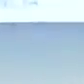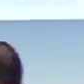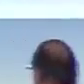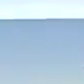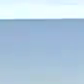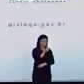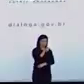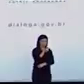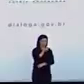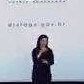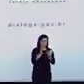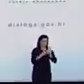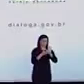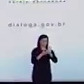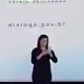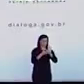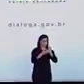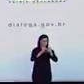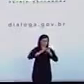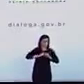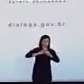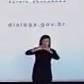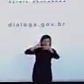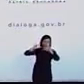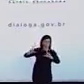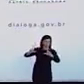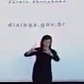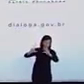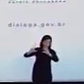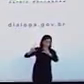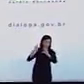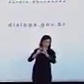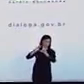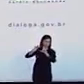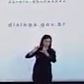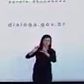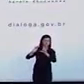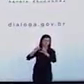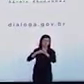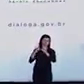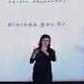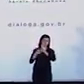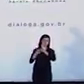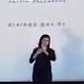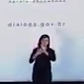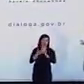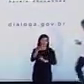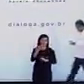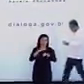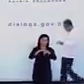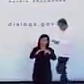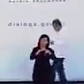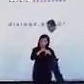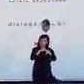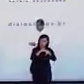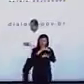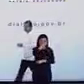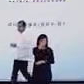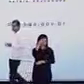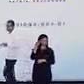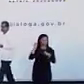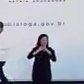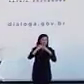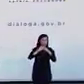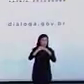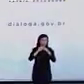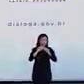6, colocando na tela. A proposta já está ali, mas a gente quer conversar com o autor da proposta.